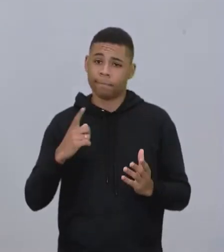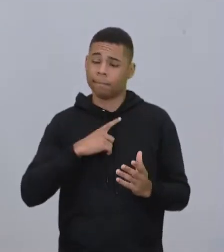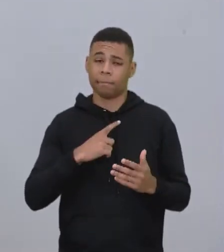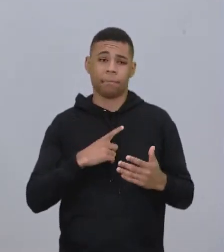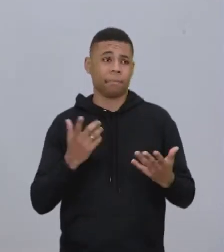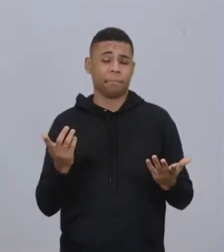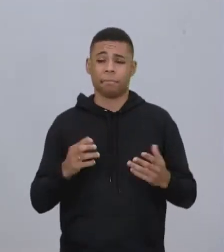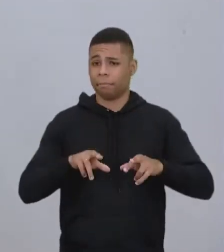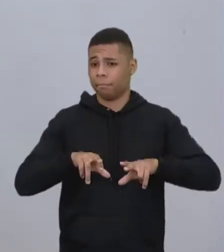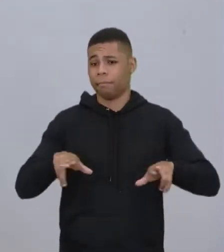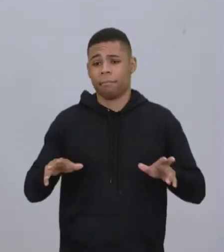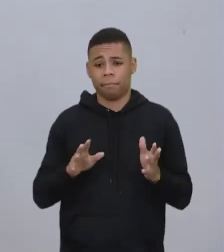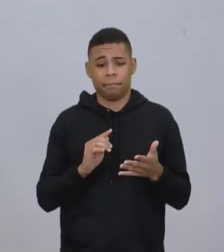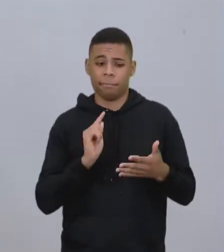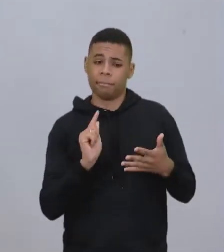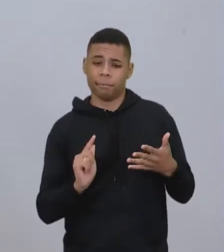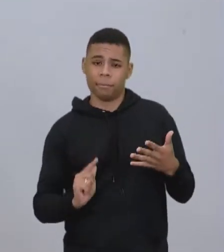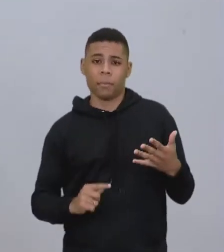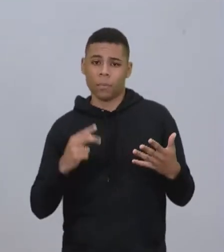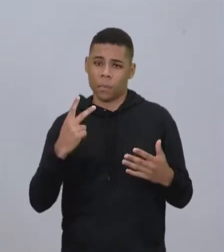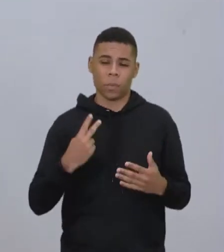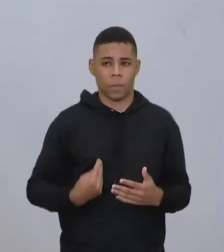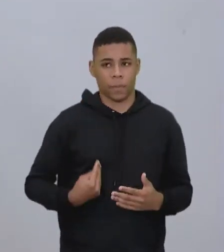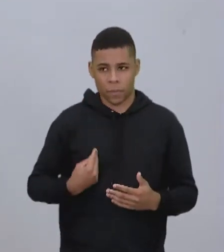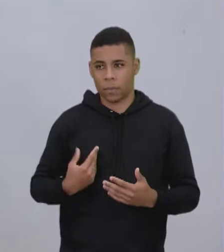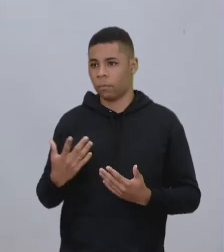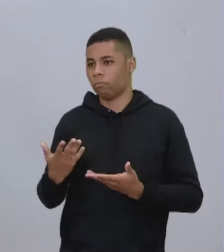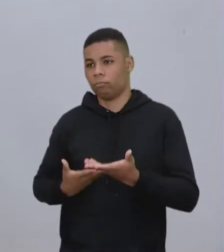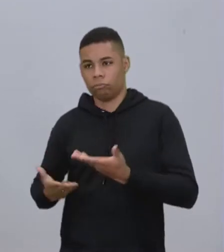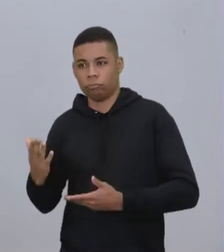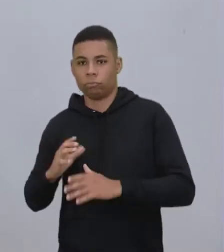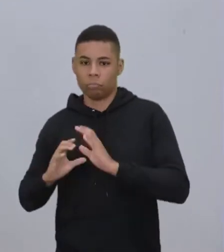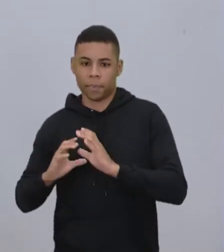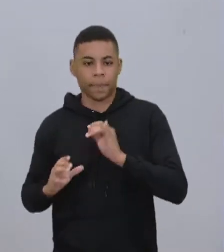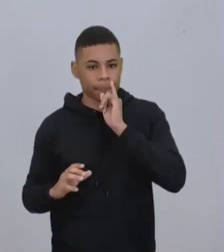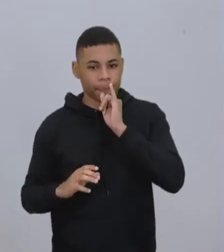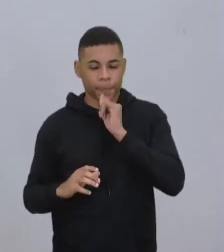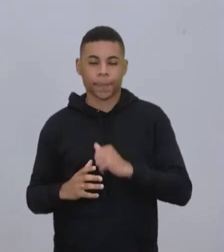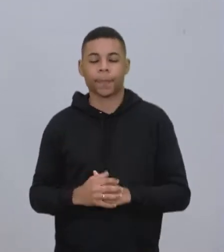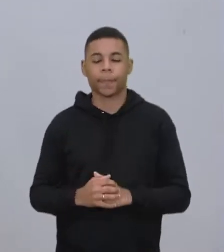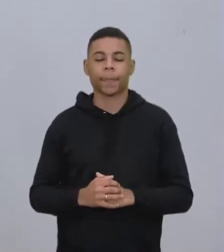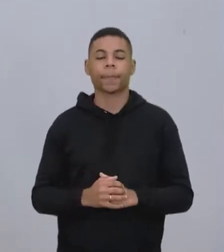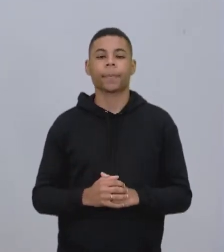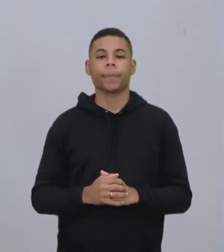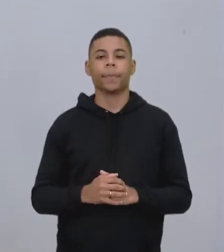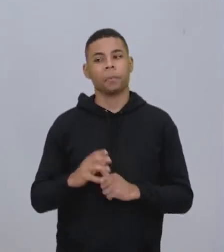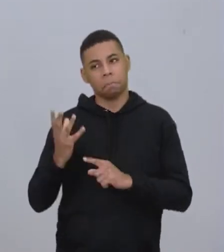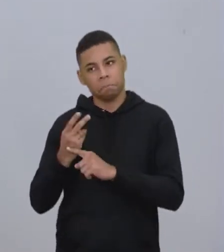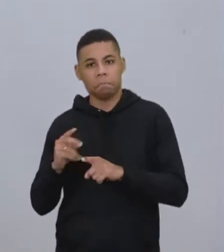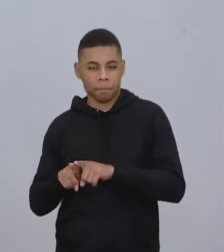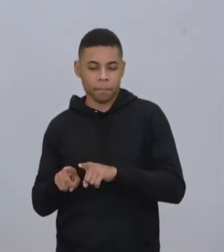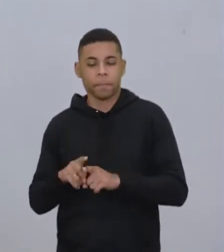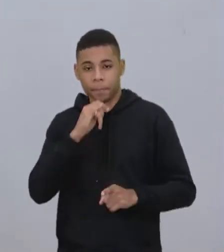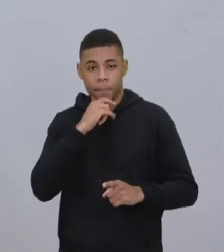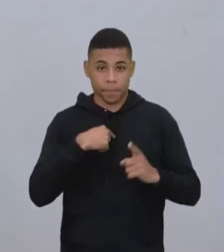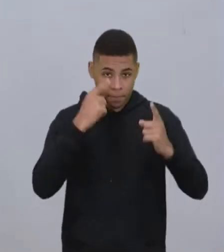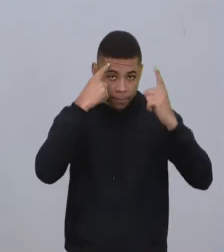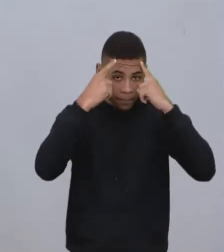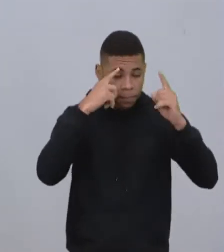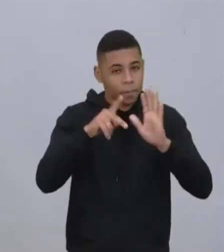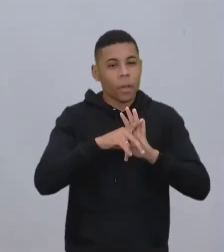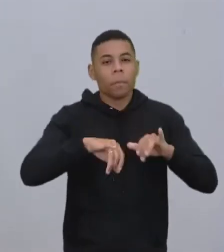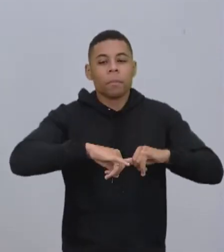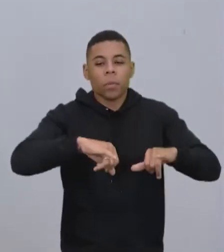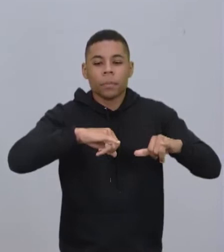sentidos, em todos os aspectos aí das linguagens artísticas. Quando a gente fala do processo criativo relacionado à